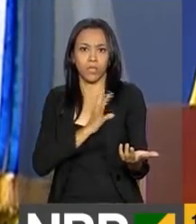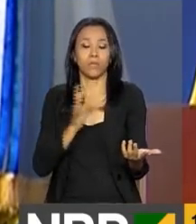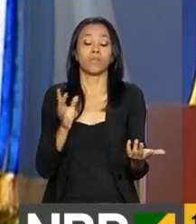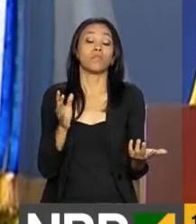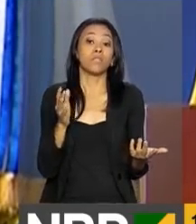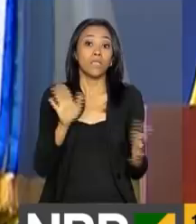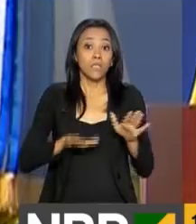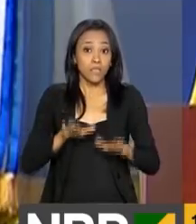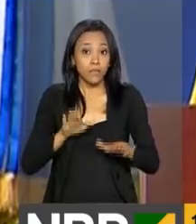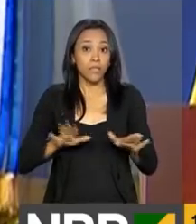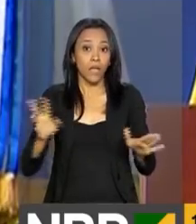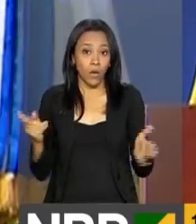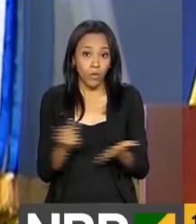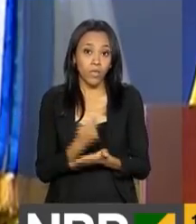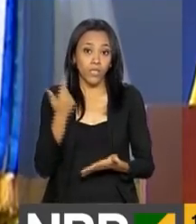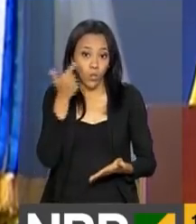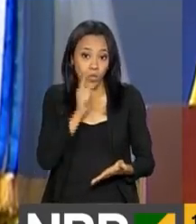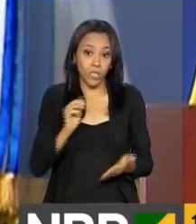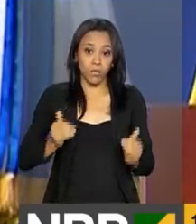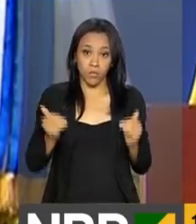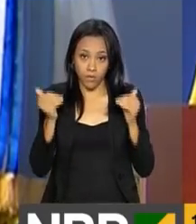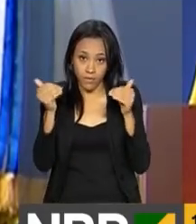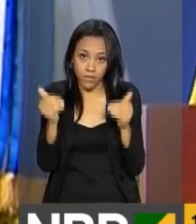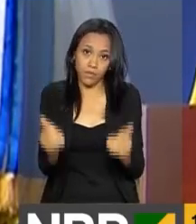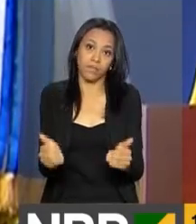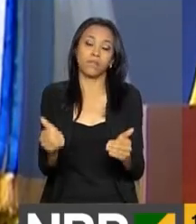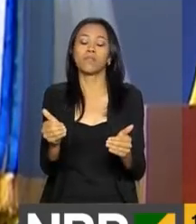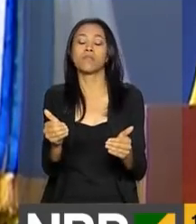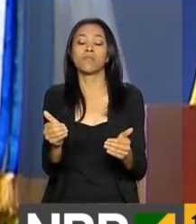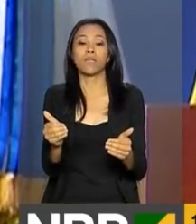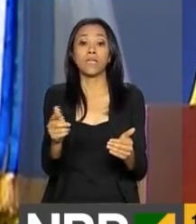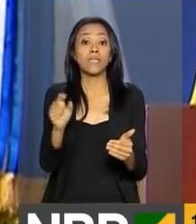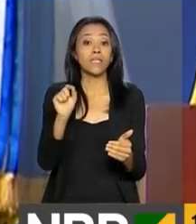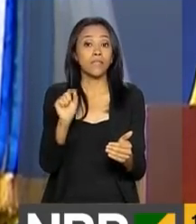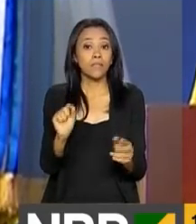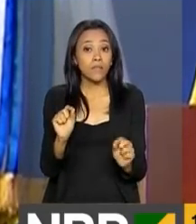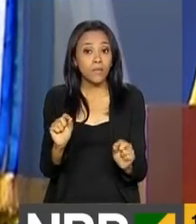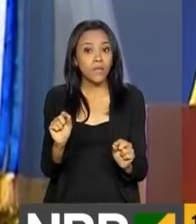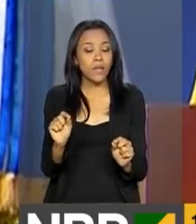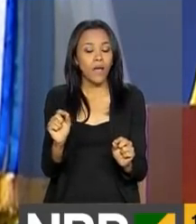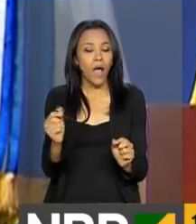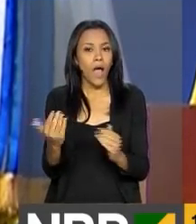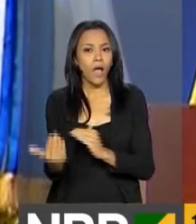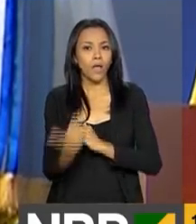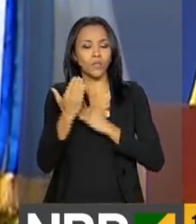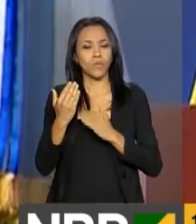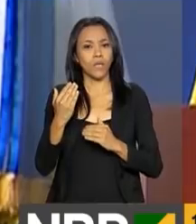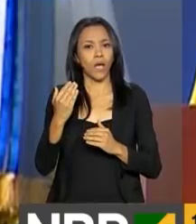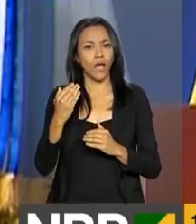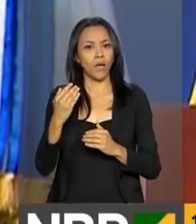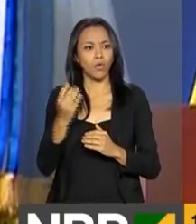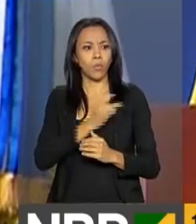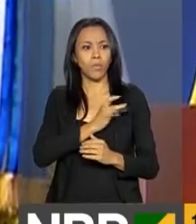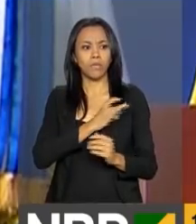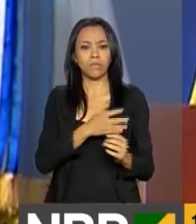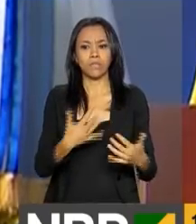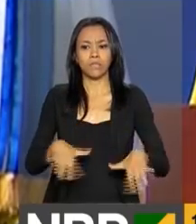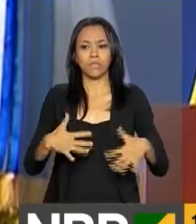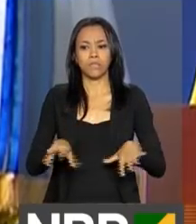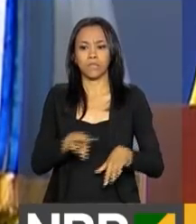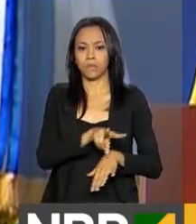avançar de uma maneira tal que nos permitem exatamente ter coragem. Foi uma coisa que eu